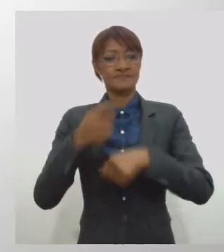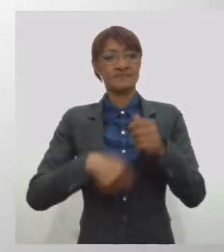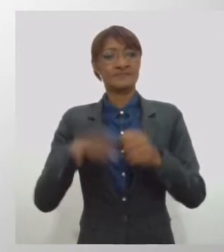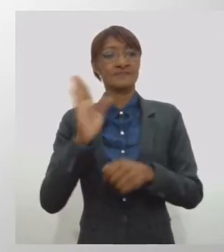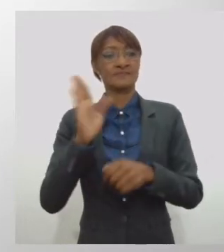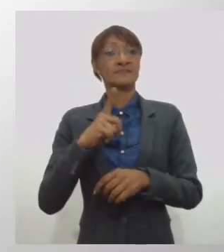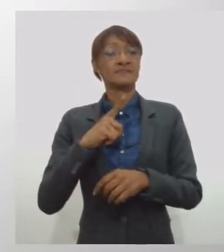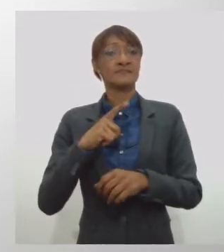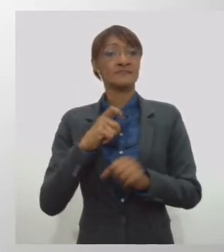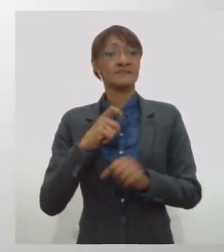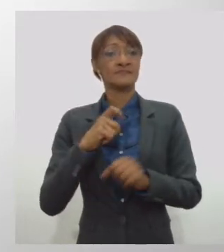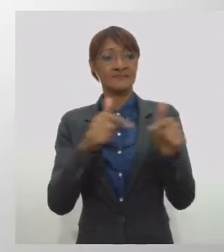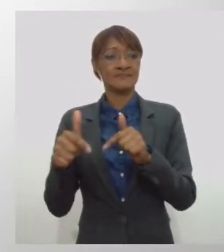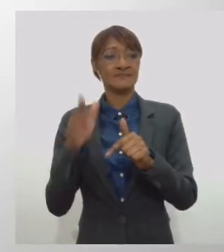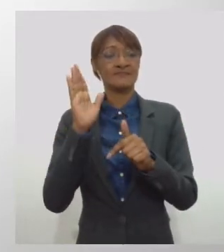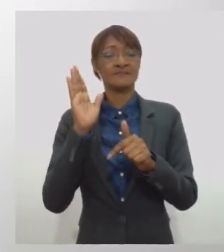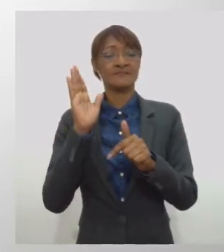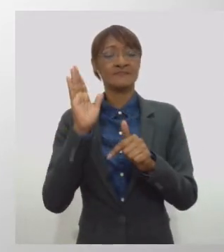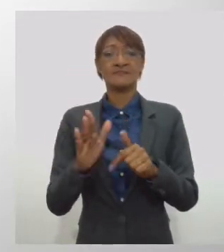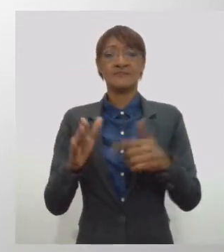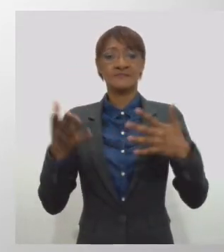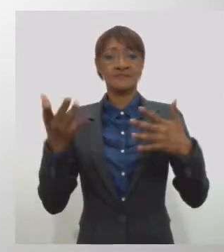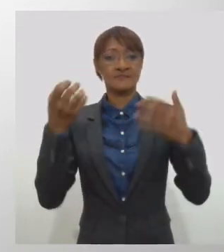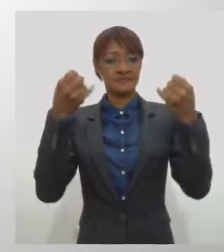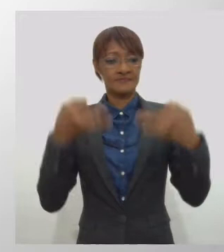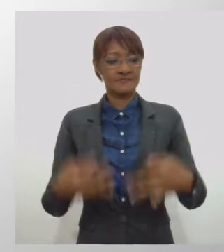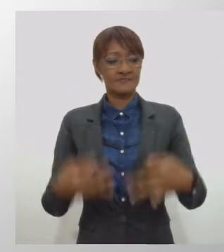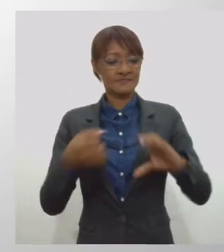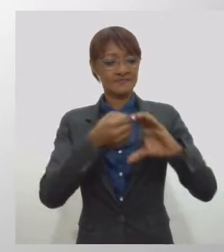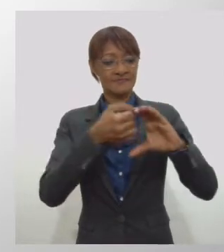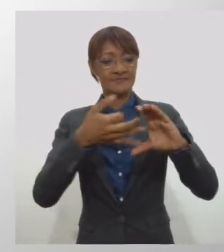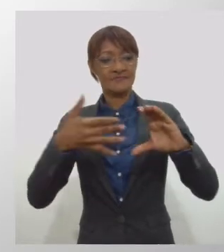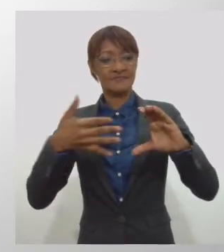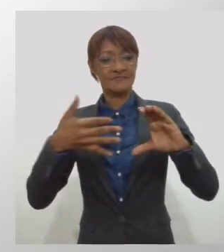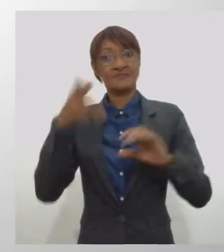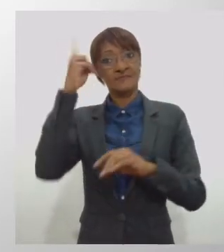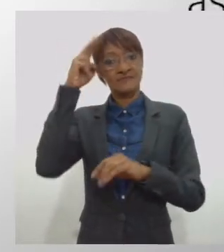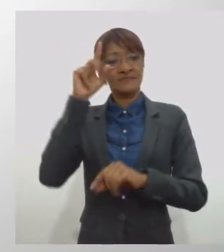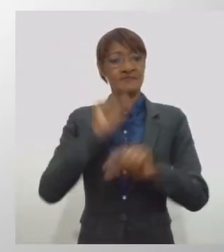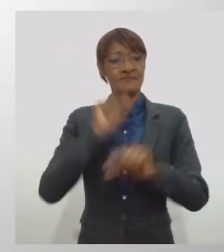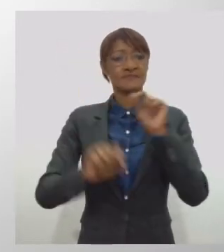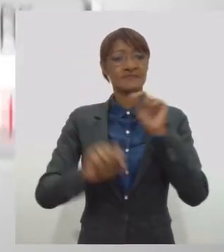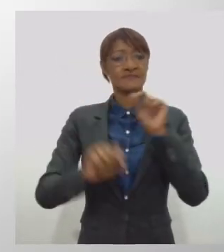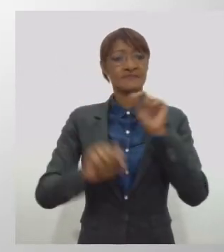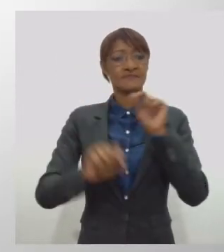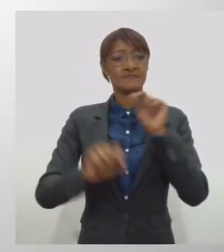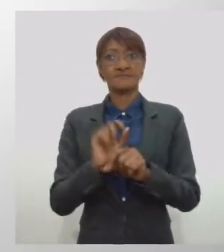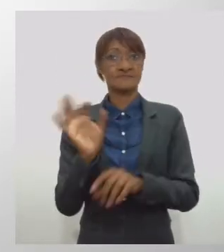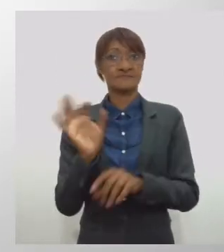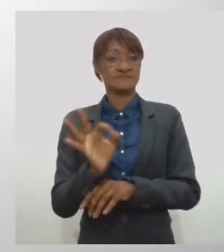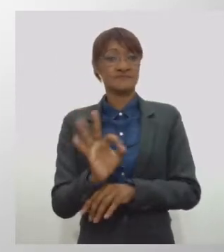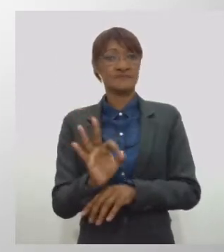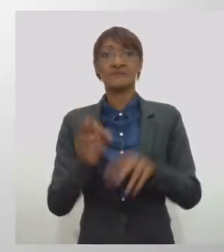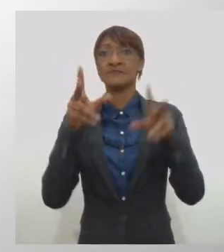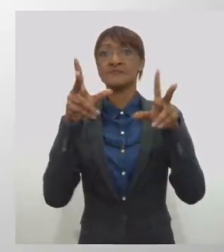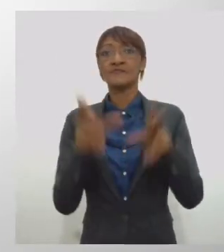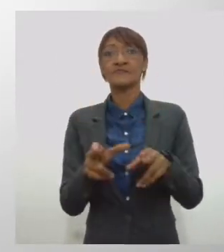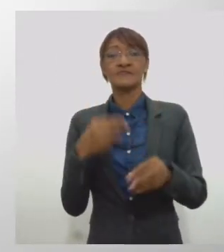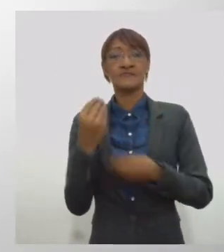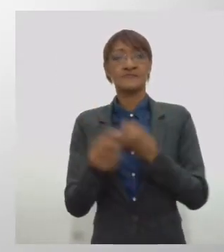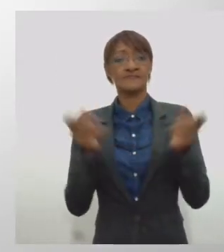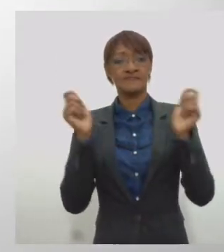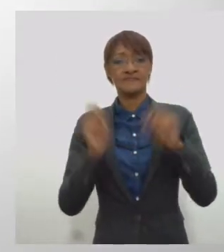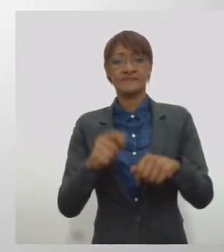pública. Embora ela tenha algumas características que lembrem uma ação penal, ela não se refere a aspecto criminal. Então, uma mesma conduta pode ser um